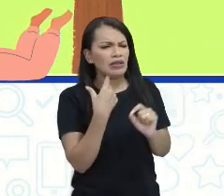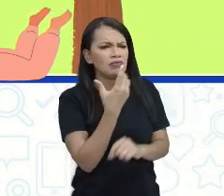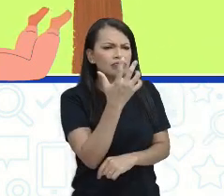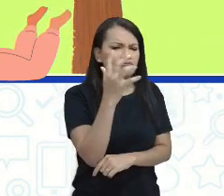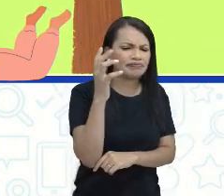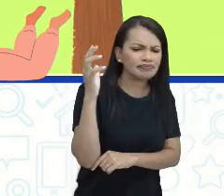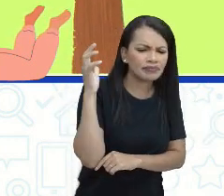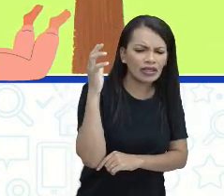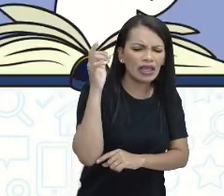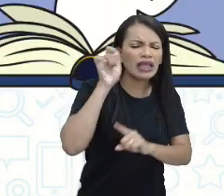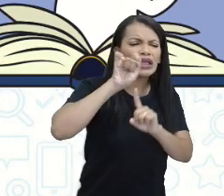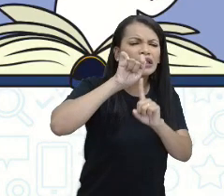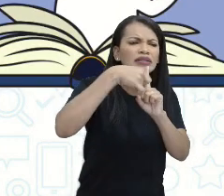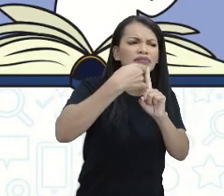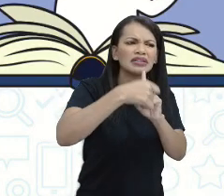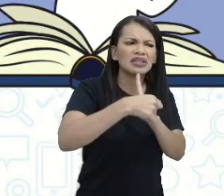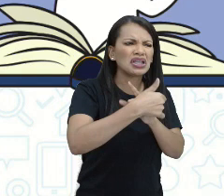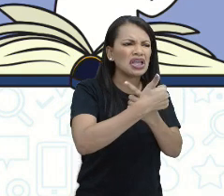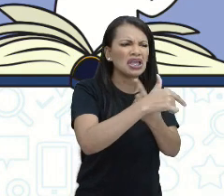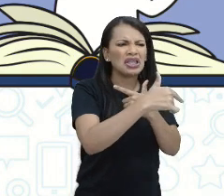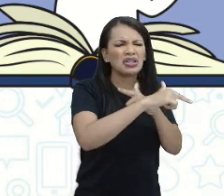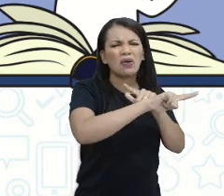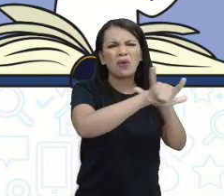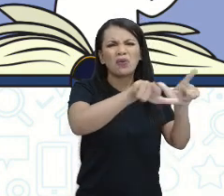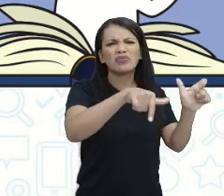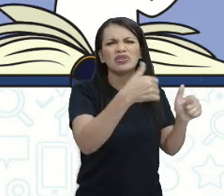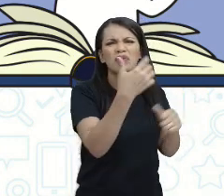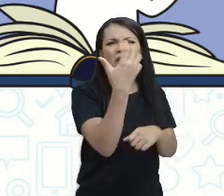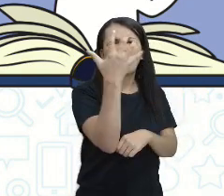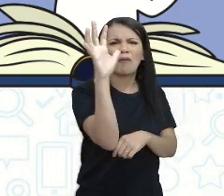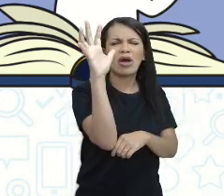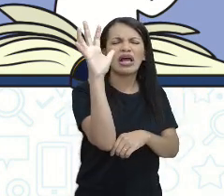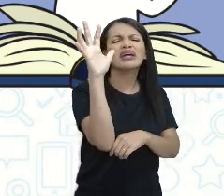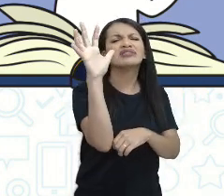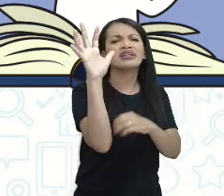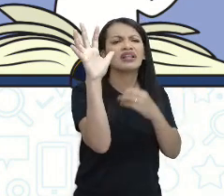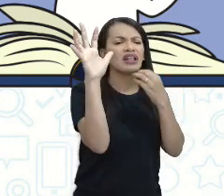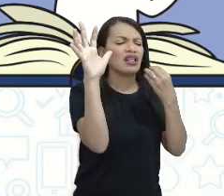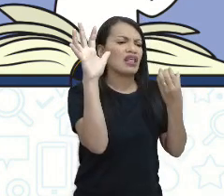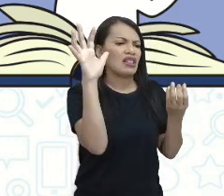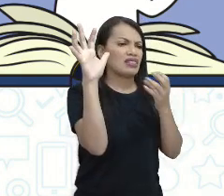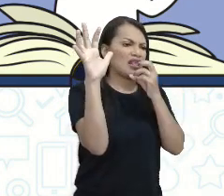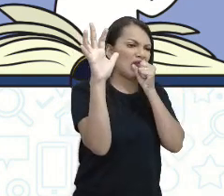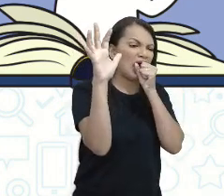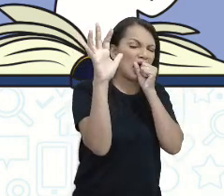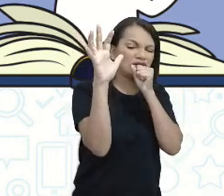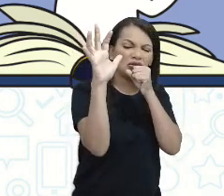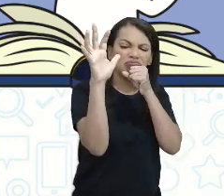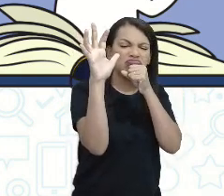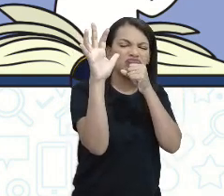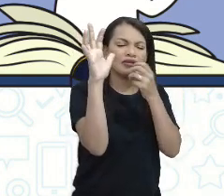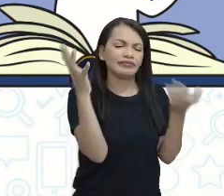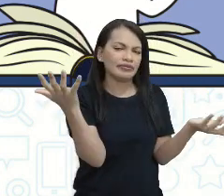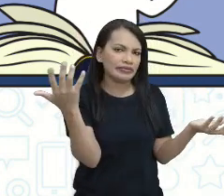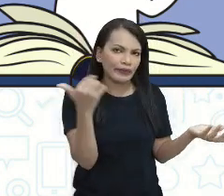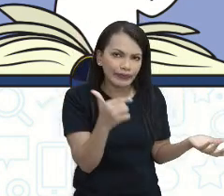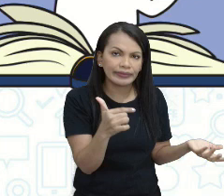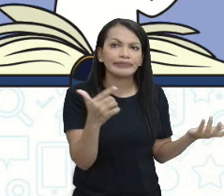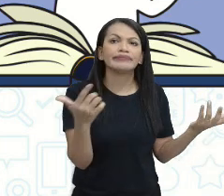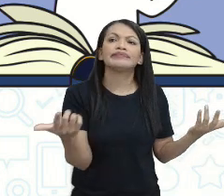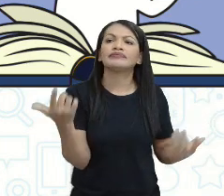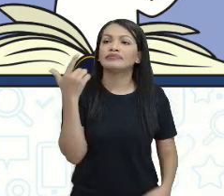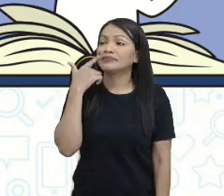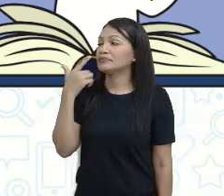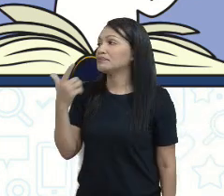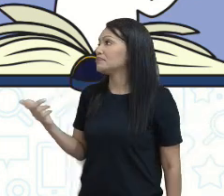Então, o que é que ele faz aqui? No primeiro texto de Casimiro, percebe-se, né, que é claramente o texto